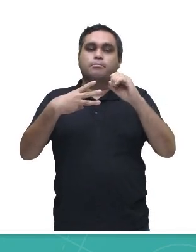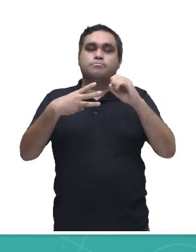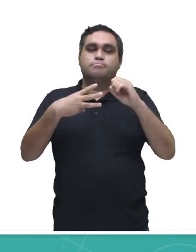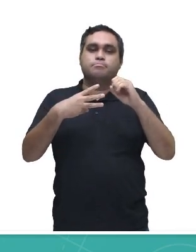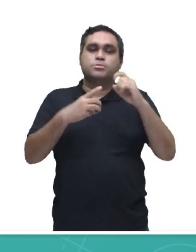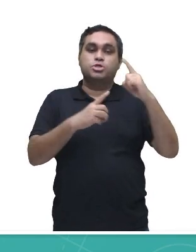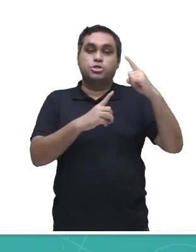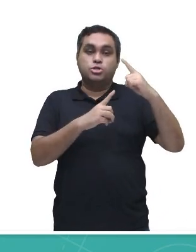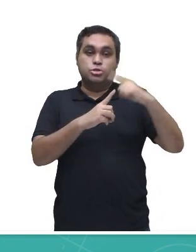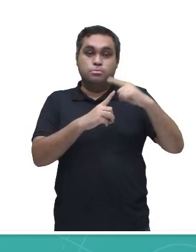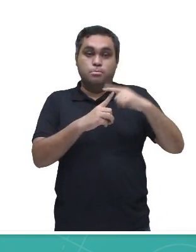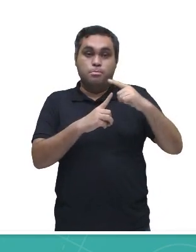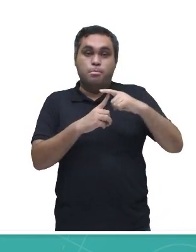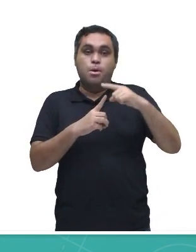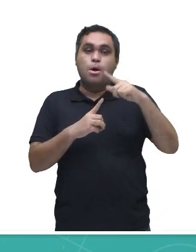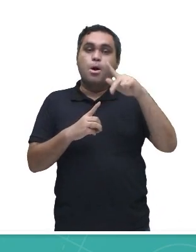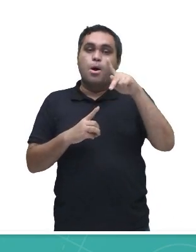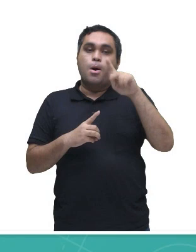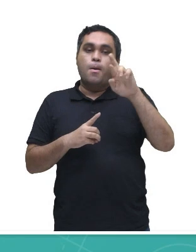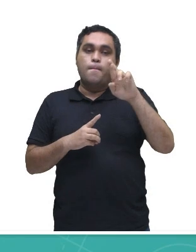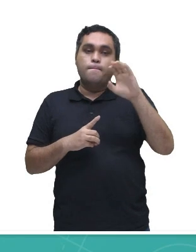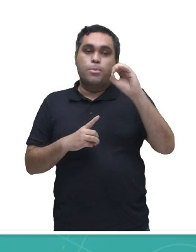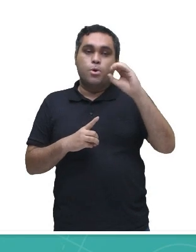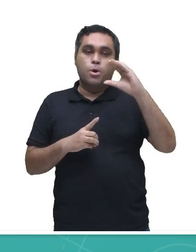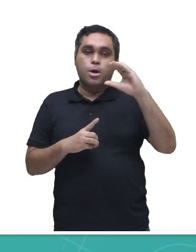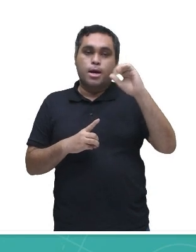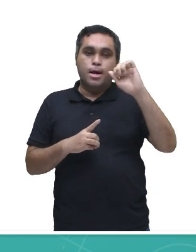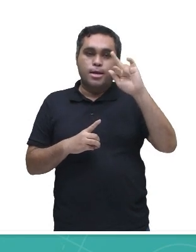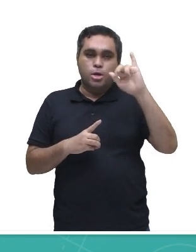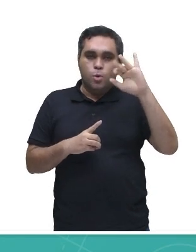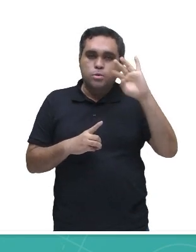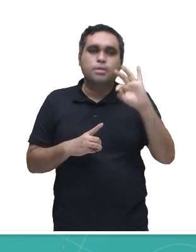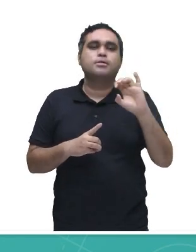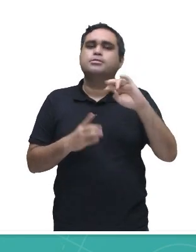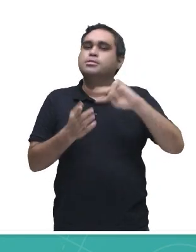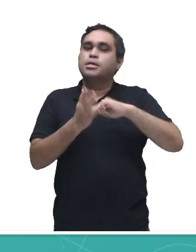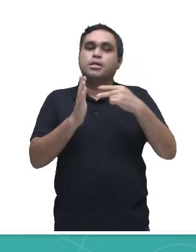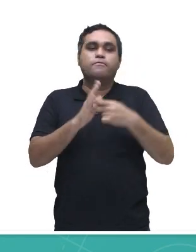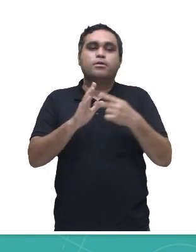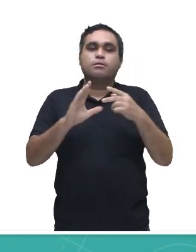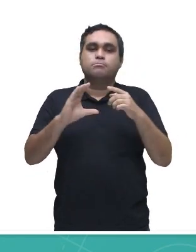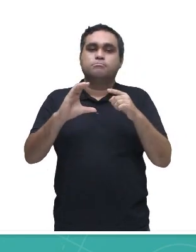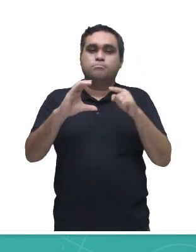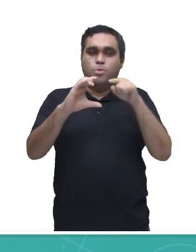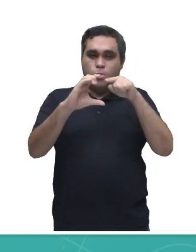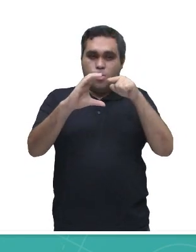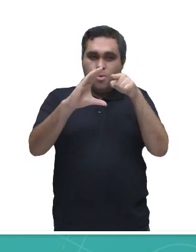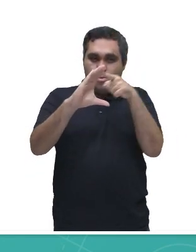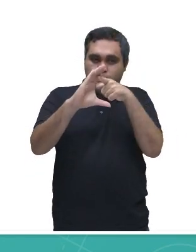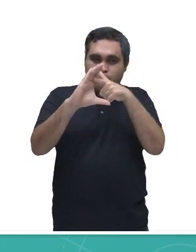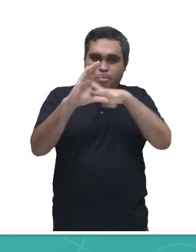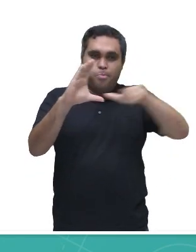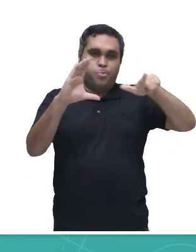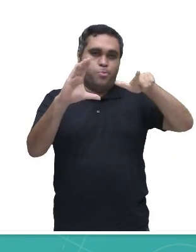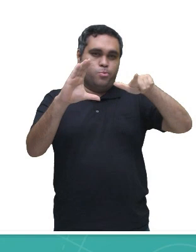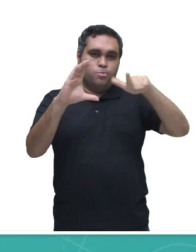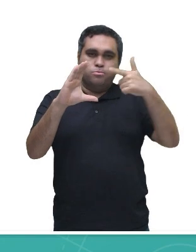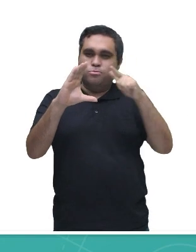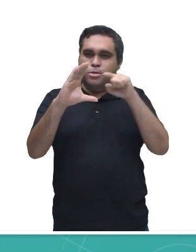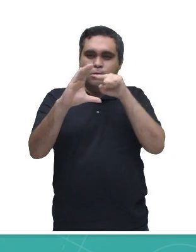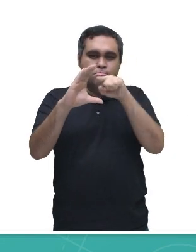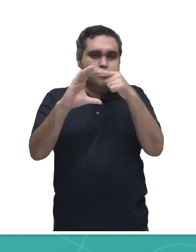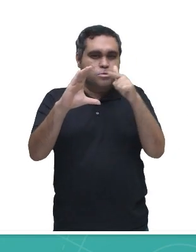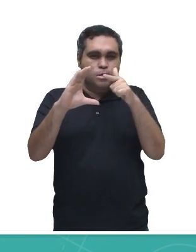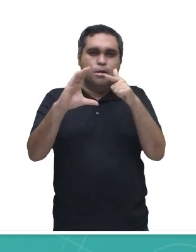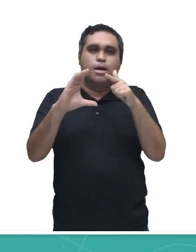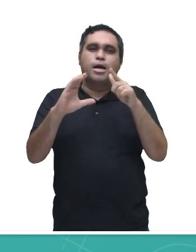procarionte quando não tem núcleo delimitado. Um exemplo dessa célula é a célula bacteriana. Mas,